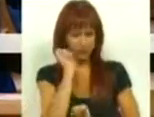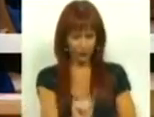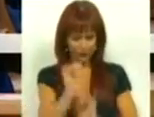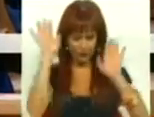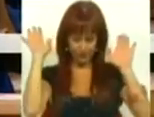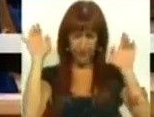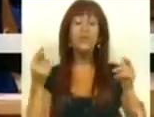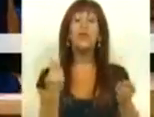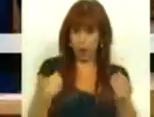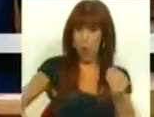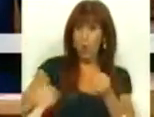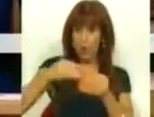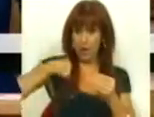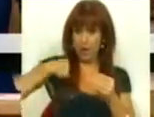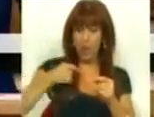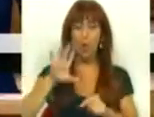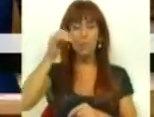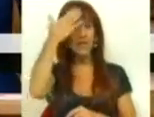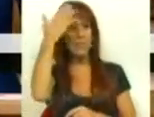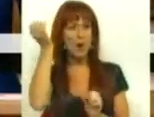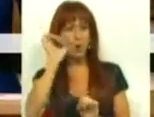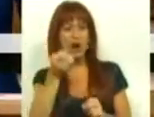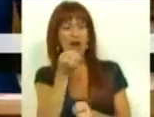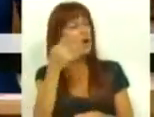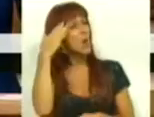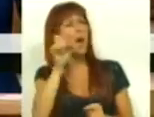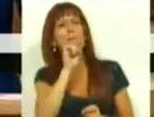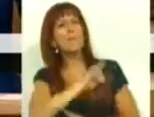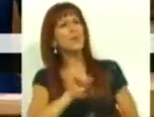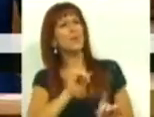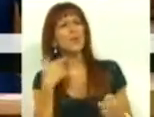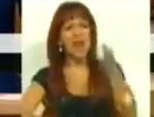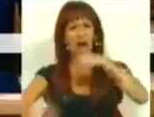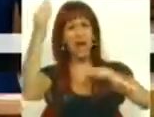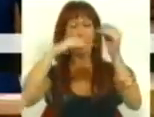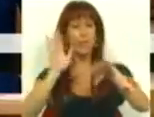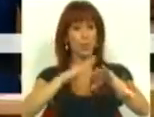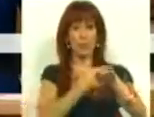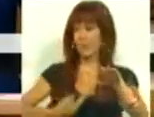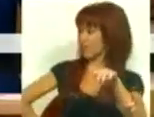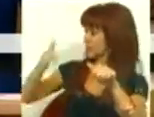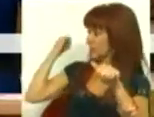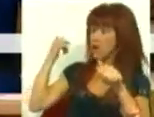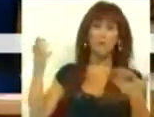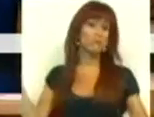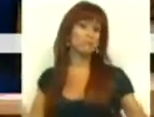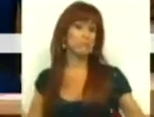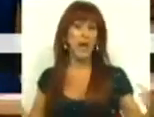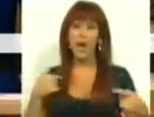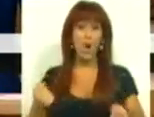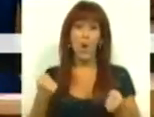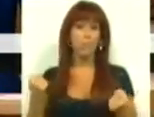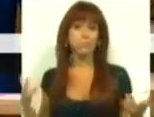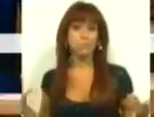identidade. E acrescento eu, um país sem memória não tem a possibilidade de aprender com o passado e, portanto,